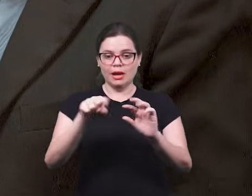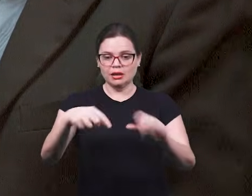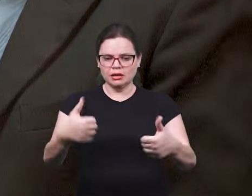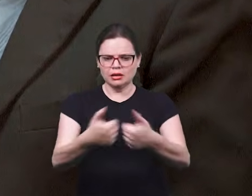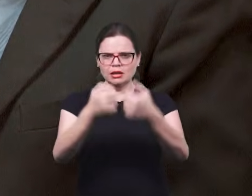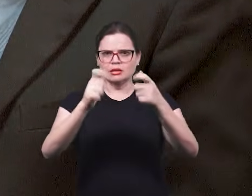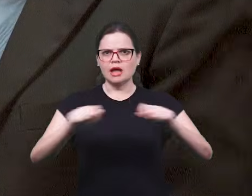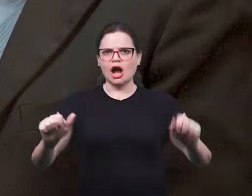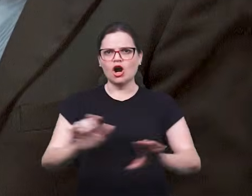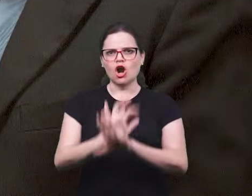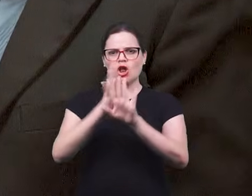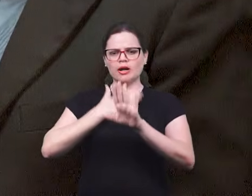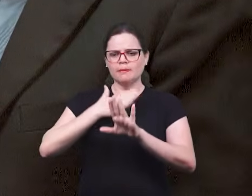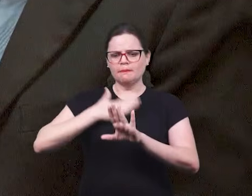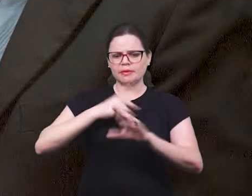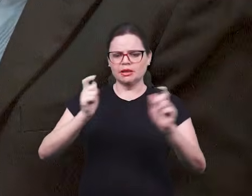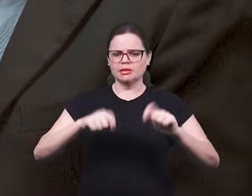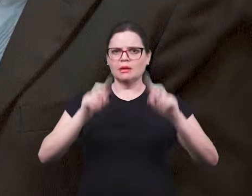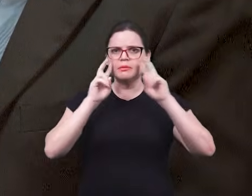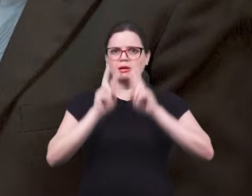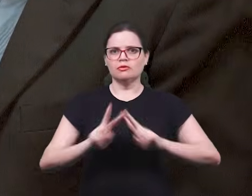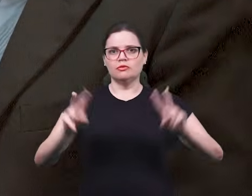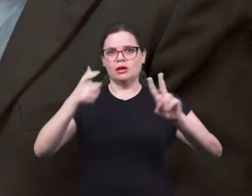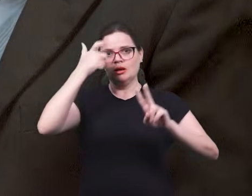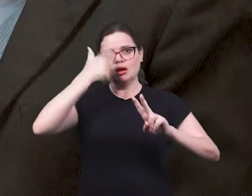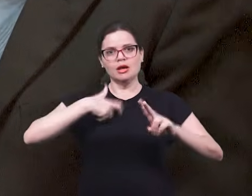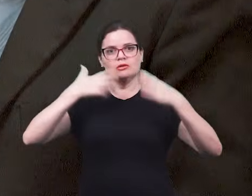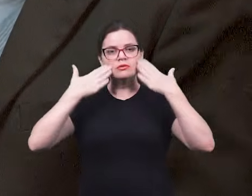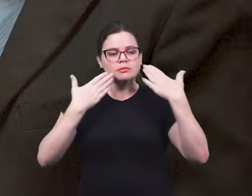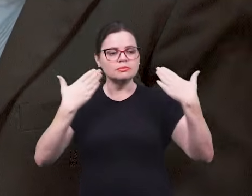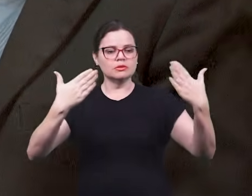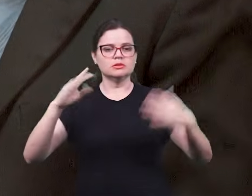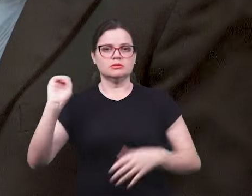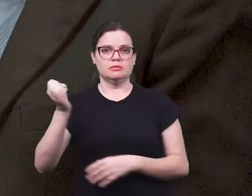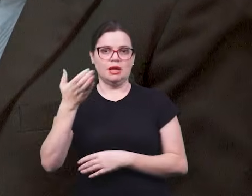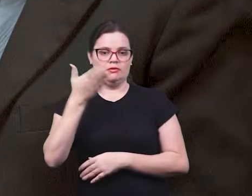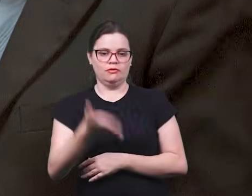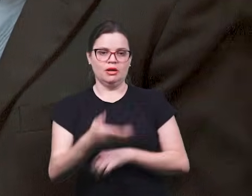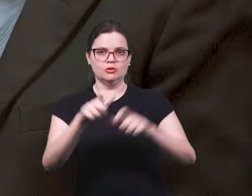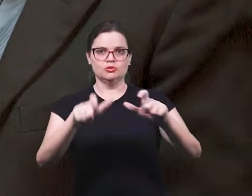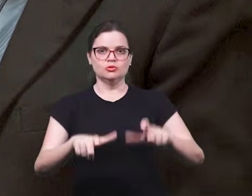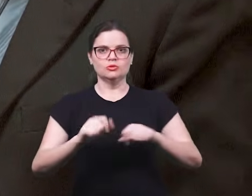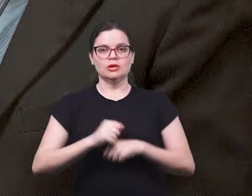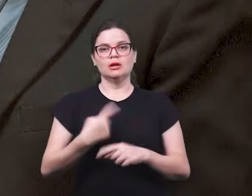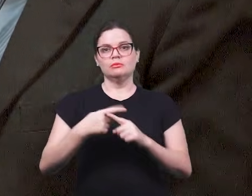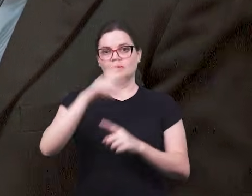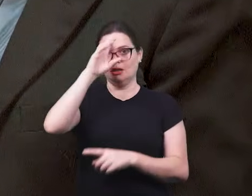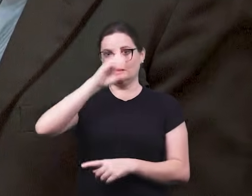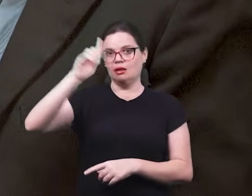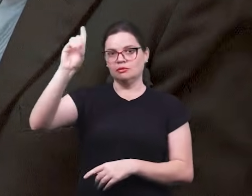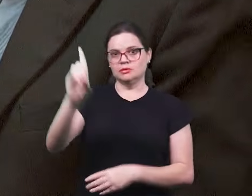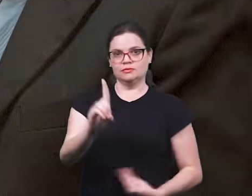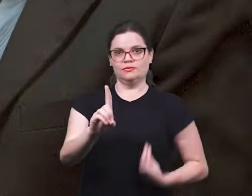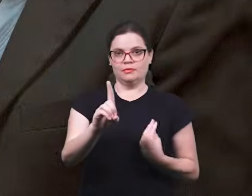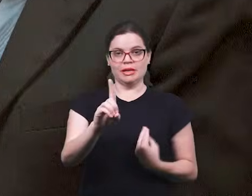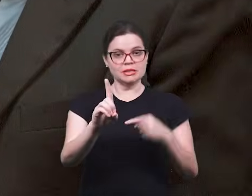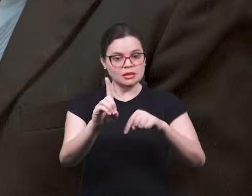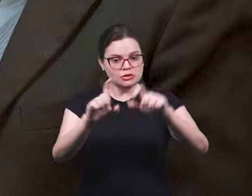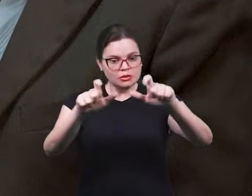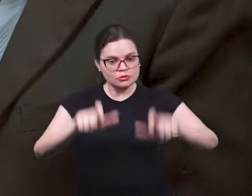poder ver a glória de Deus nesse lugar. Deus vai se revelar nesse lugar. É o lugar da presença de Deus, da glória de